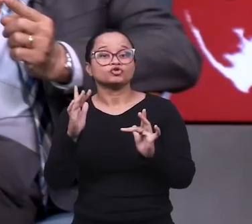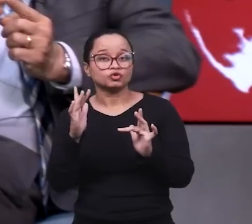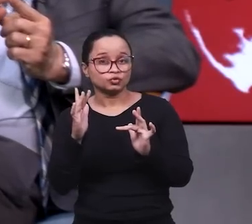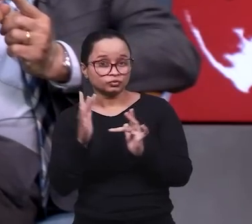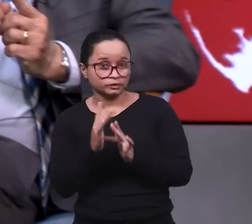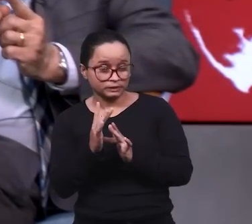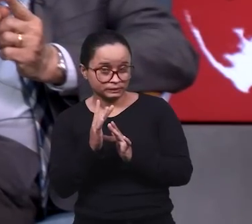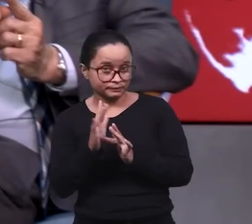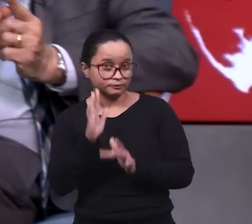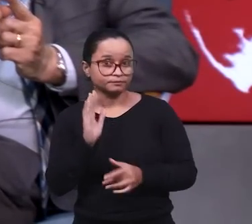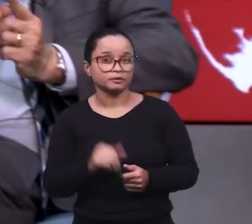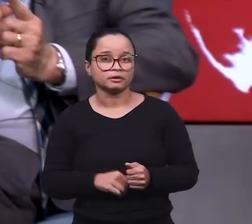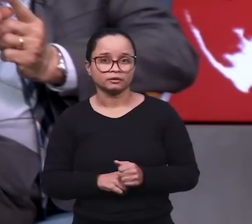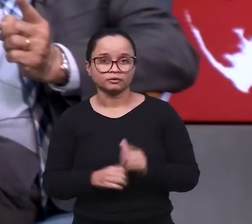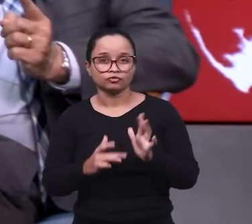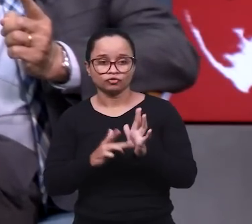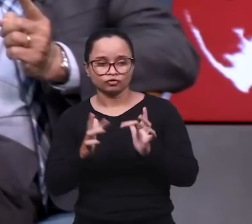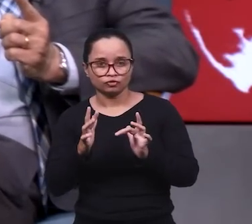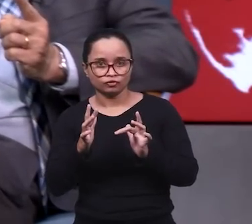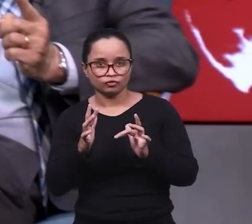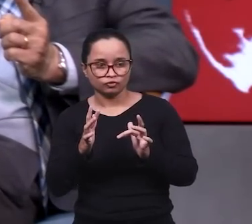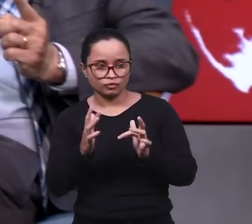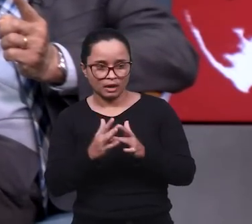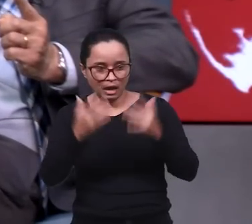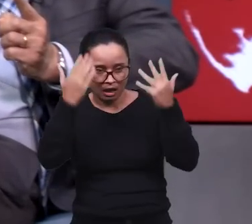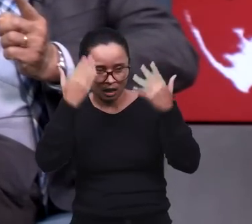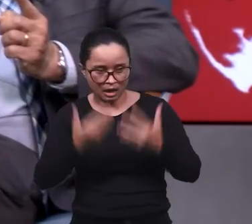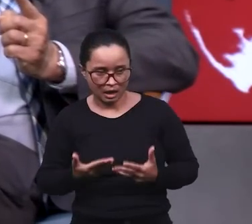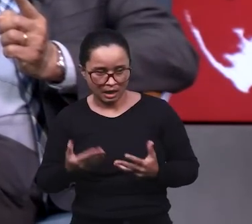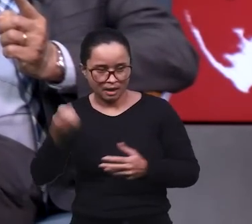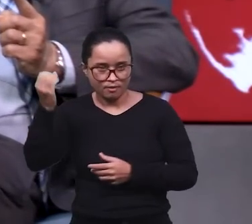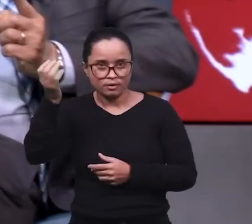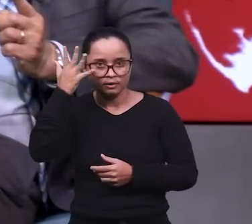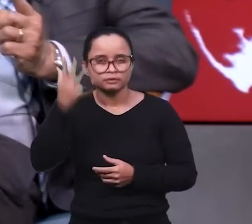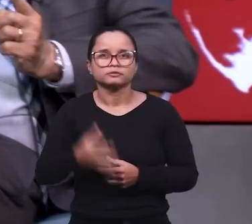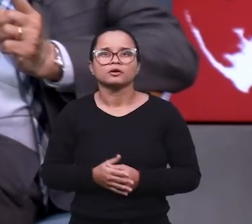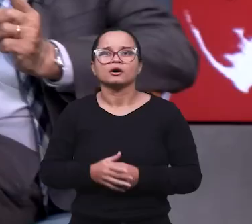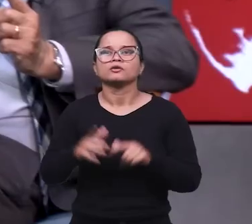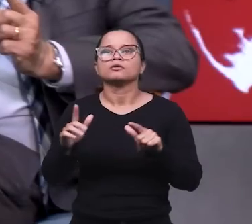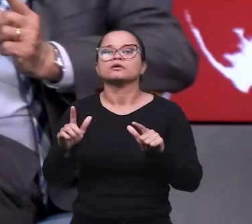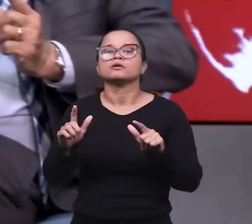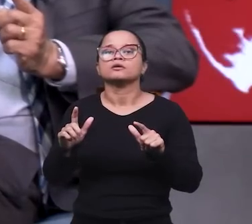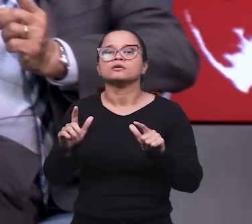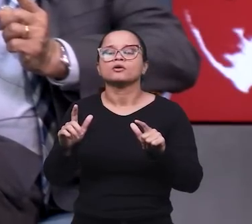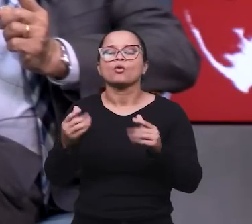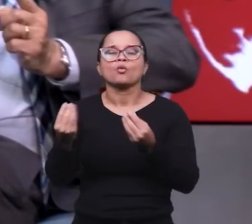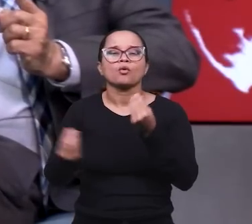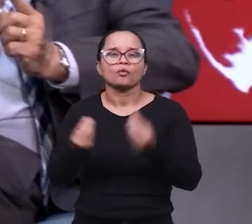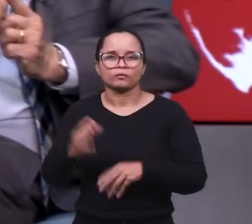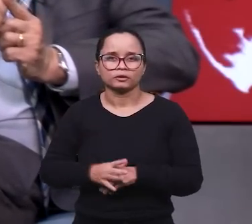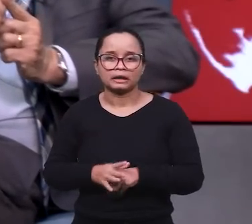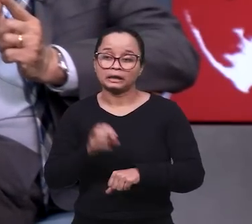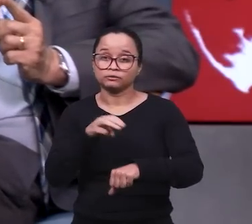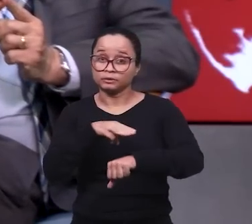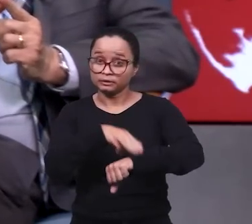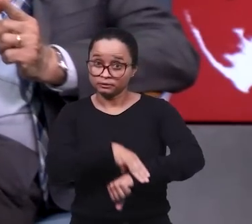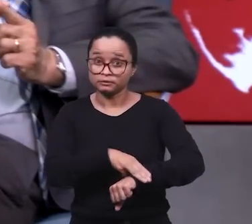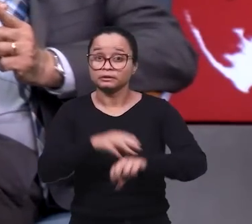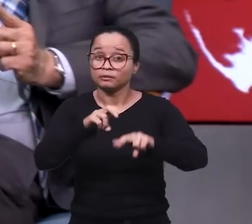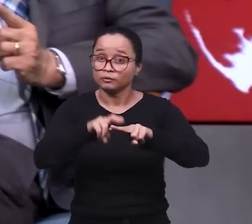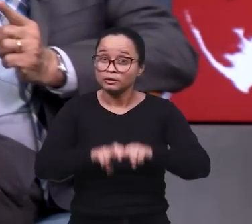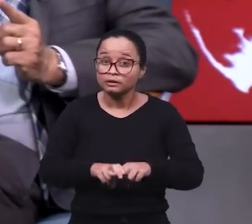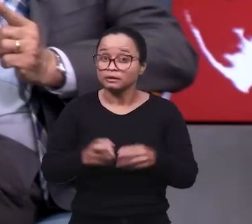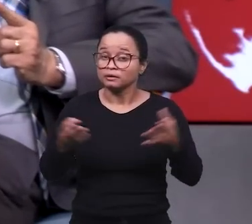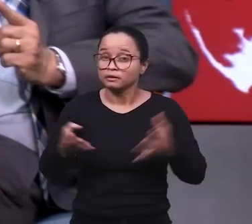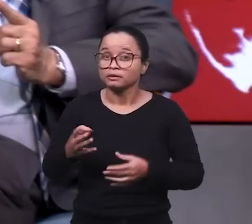se refere a ele revelado, ele vai se revelar aonde? No ministério. E é por